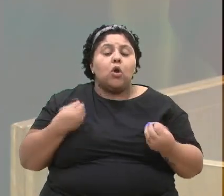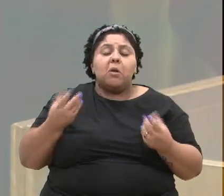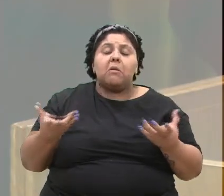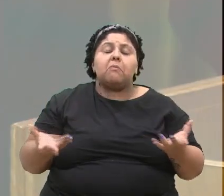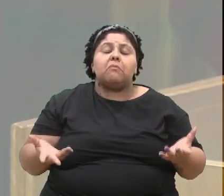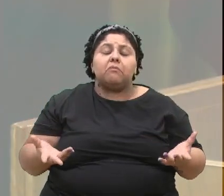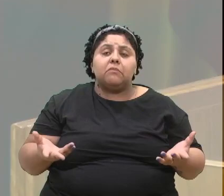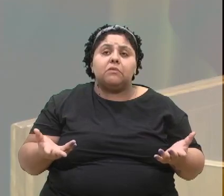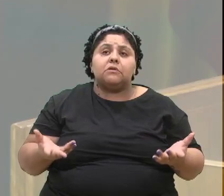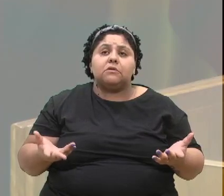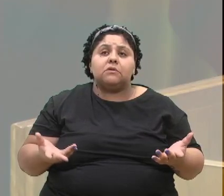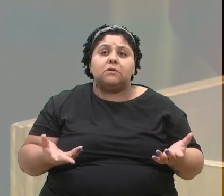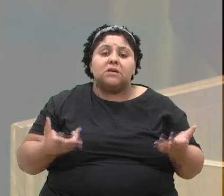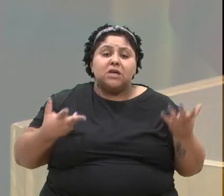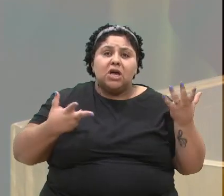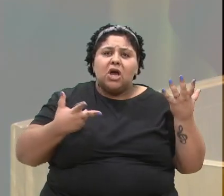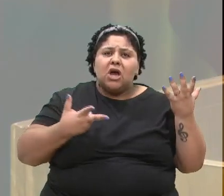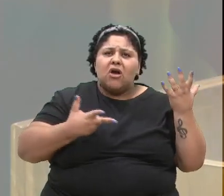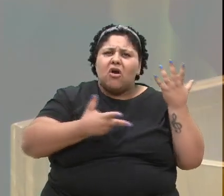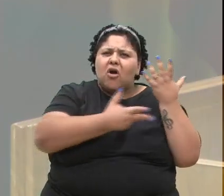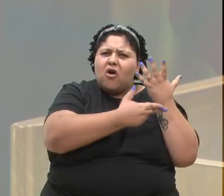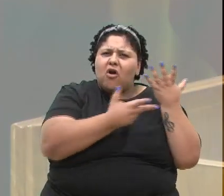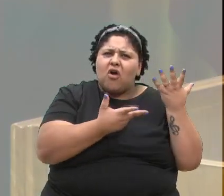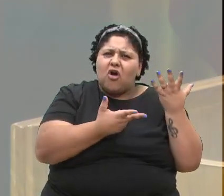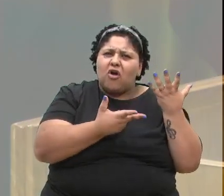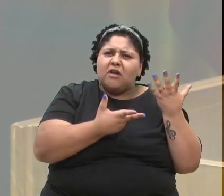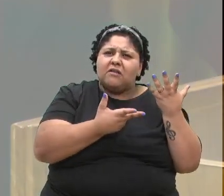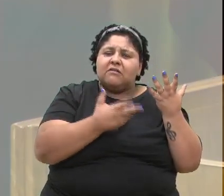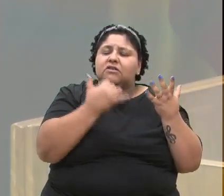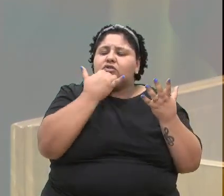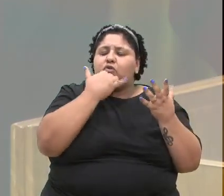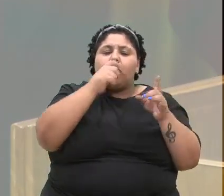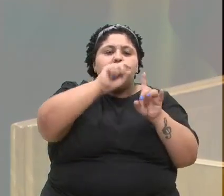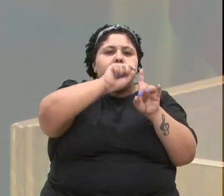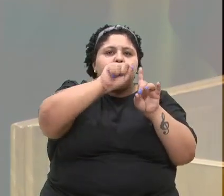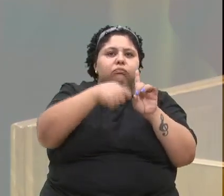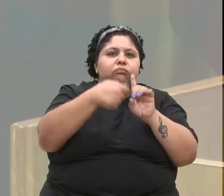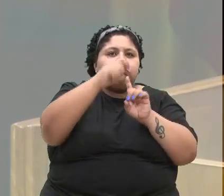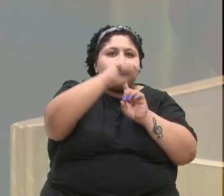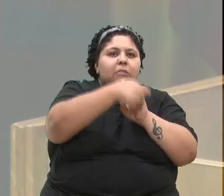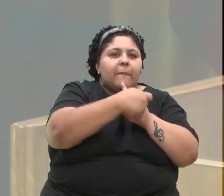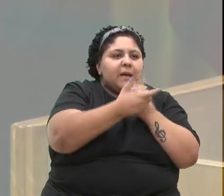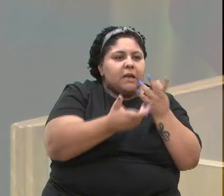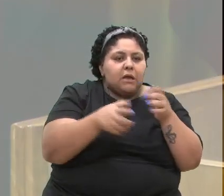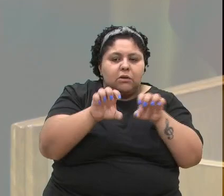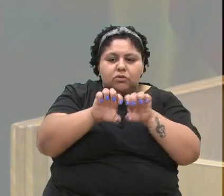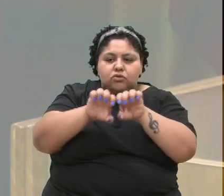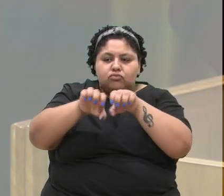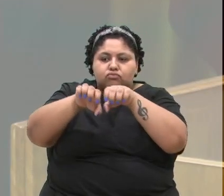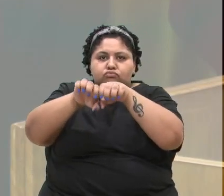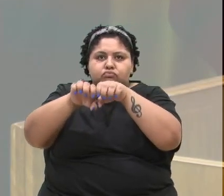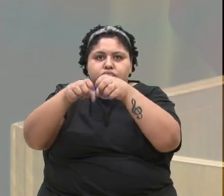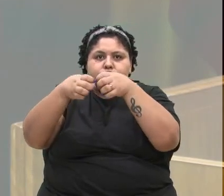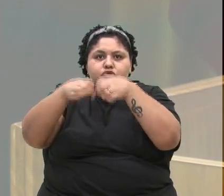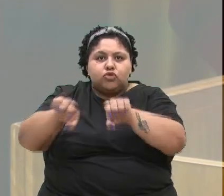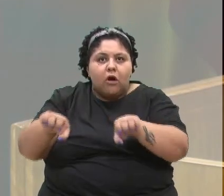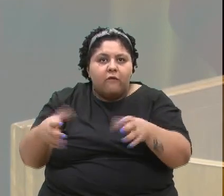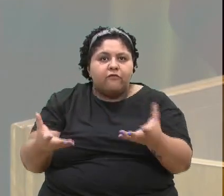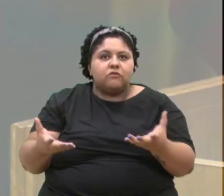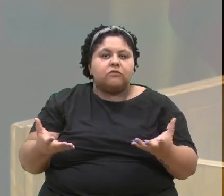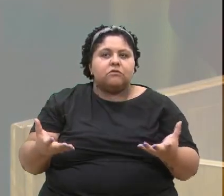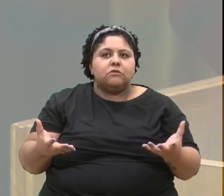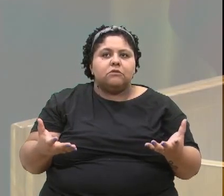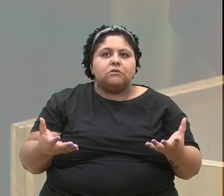viu coitado da da Coitada das bananas coitado dos ovos